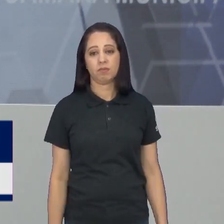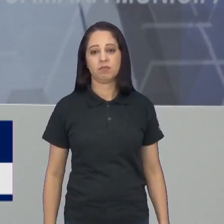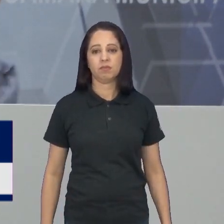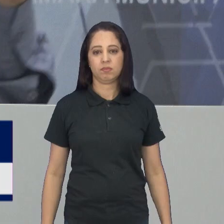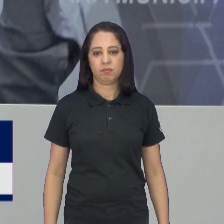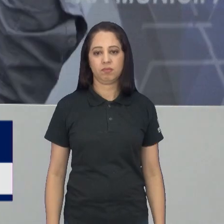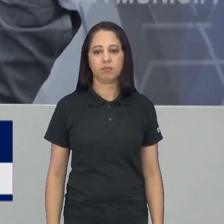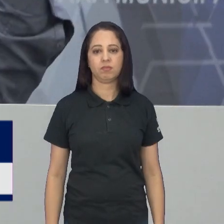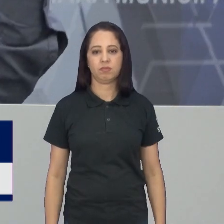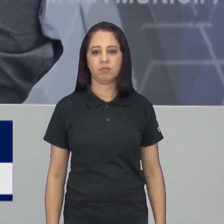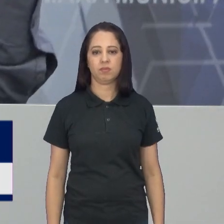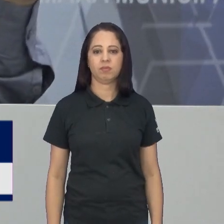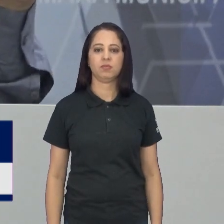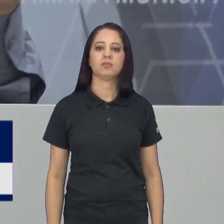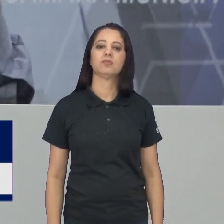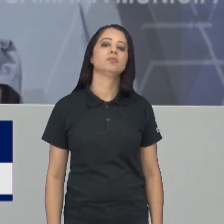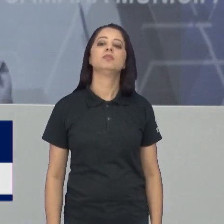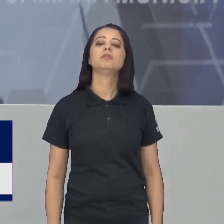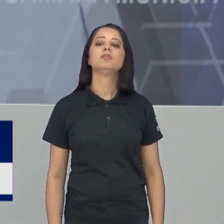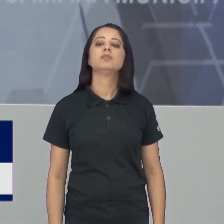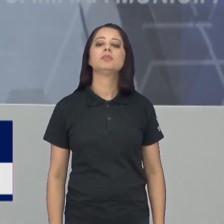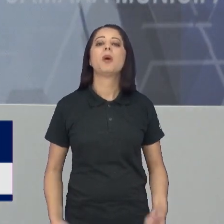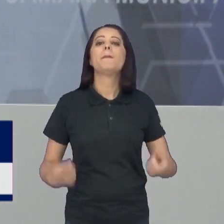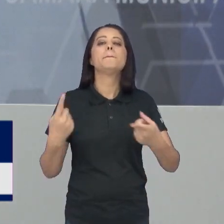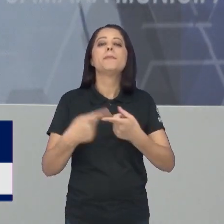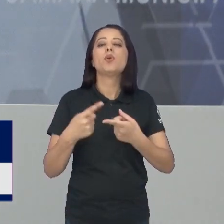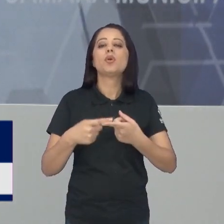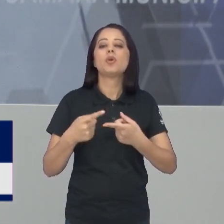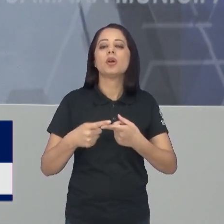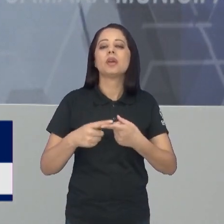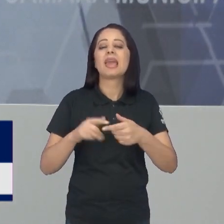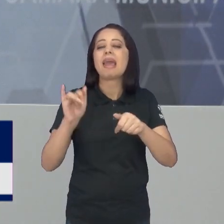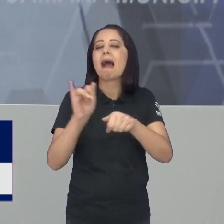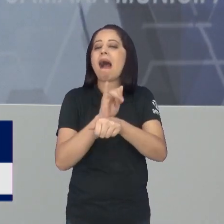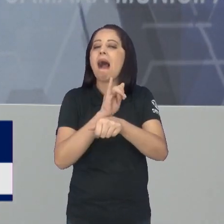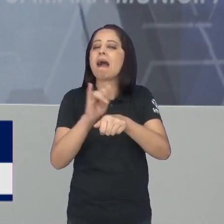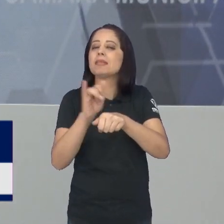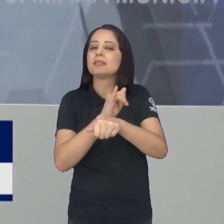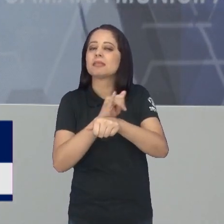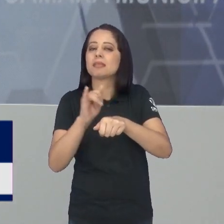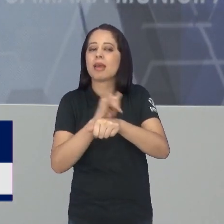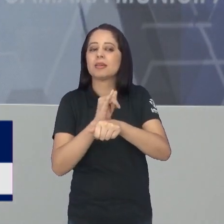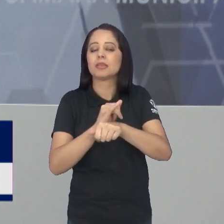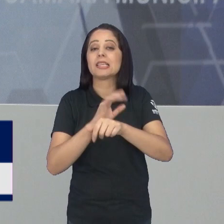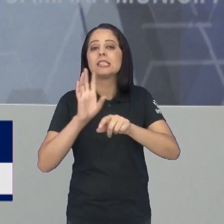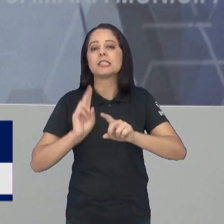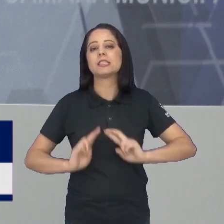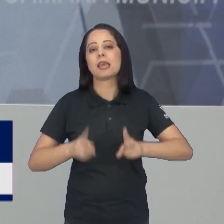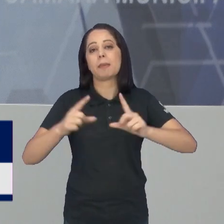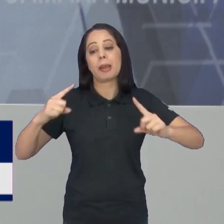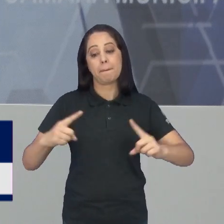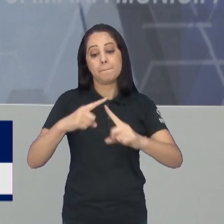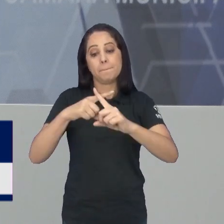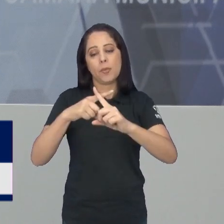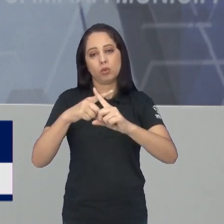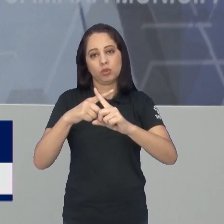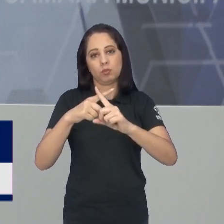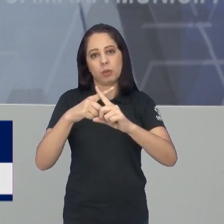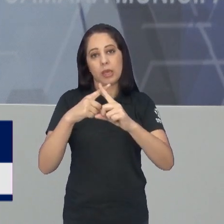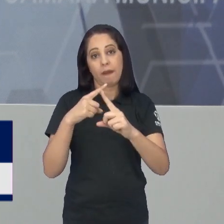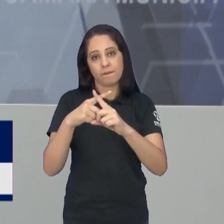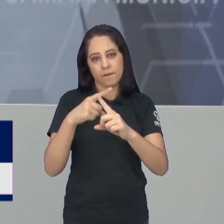Porque esse fator de planejamento é multiplicado pelo valor da outorga onerosa. Então, esse valor